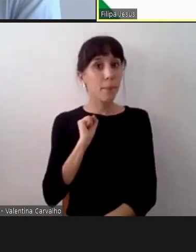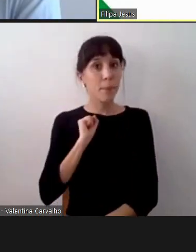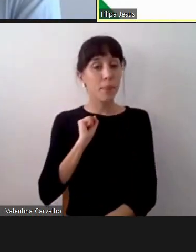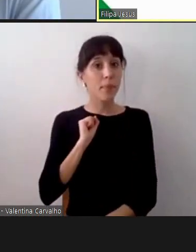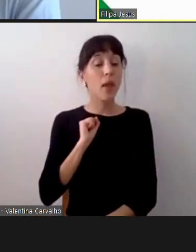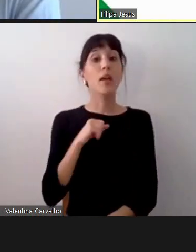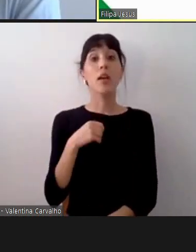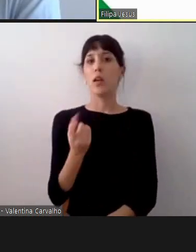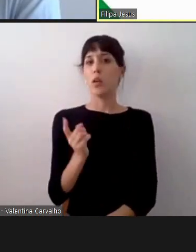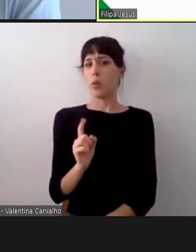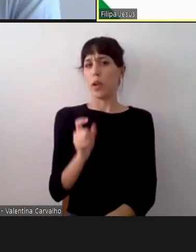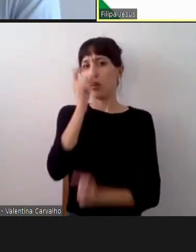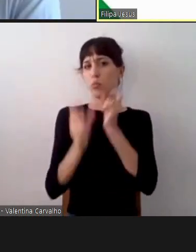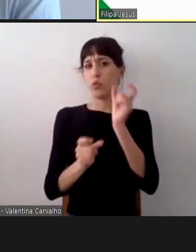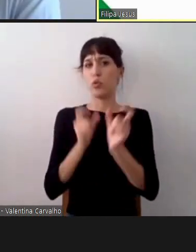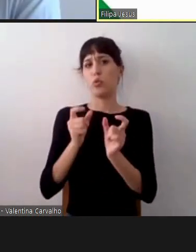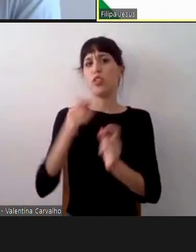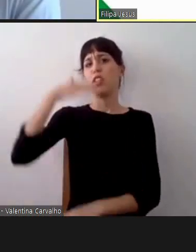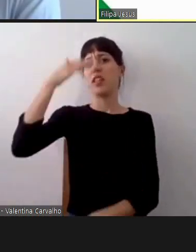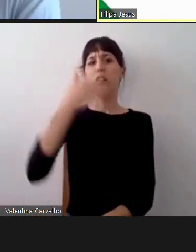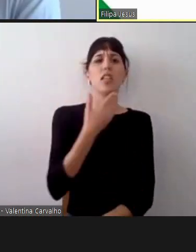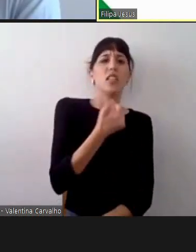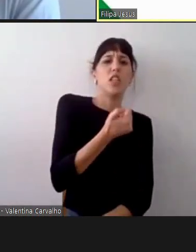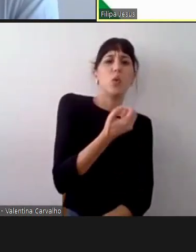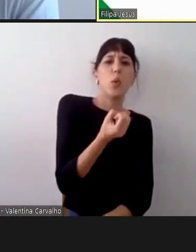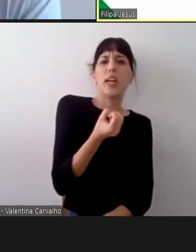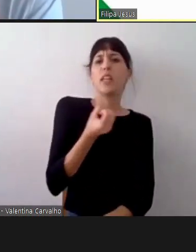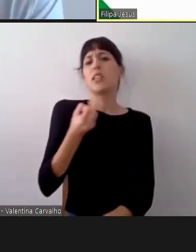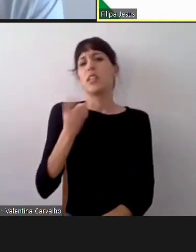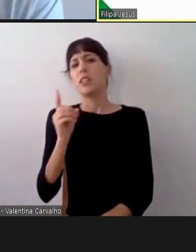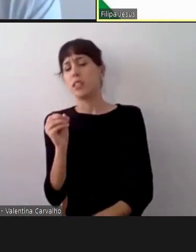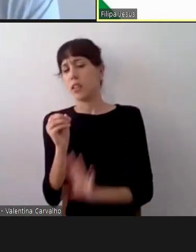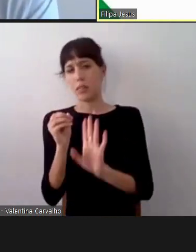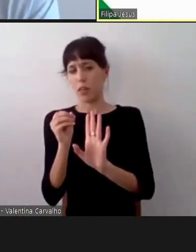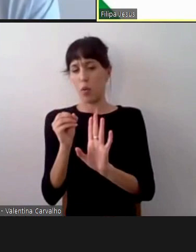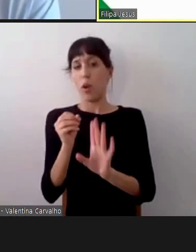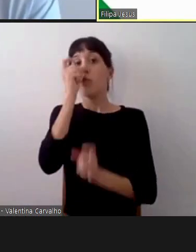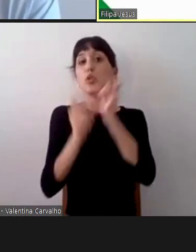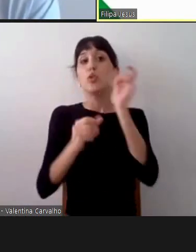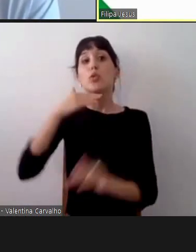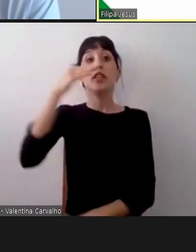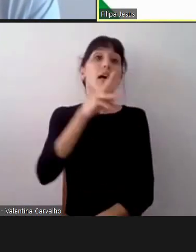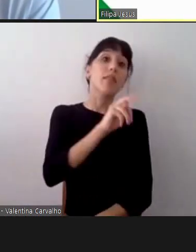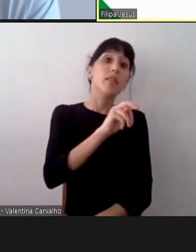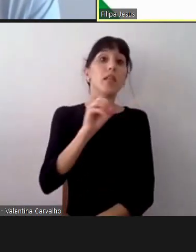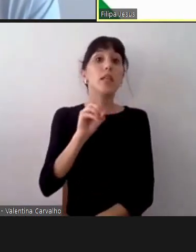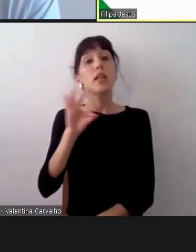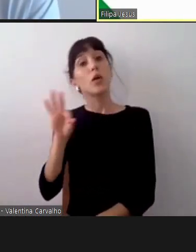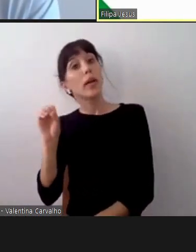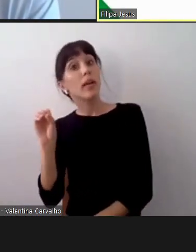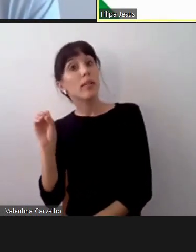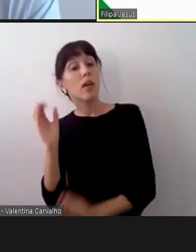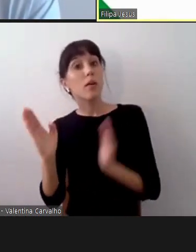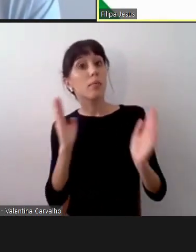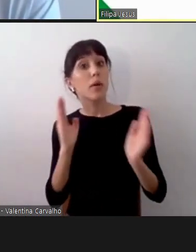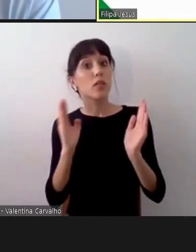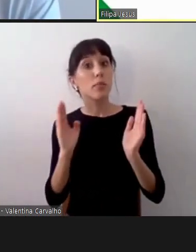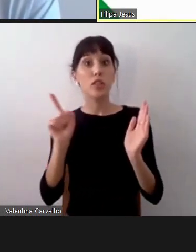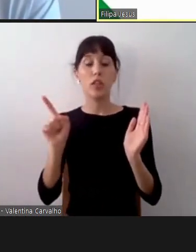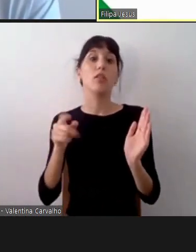pessoas com 50 ou 60 anos, estamos a falar de pessoas com 30 ou 40, que vão estar no mercado de trabalho muito mais anos, porque a idade da reforma cada